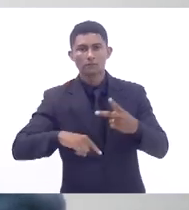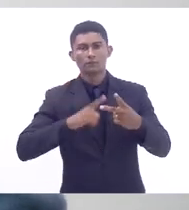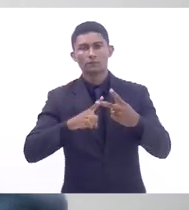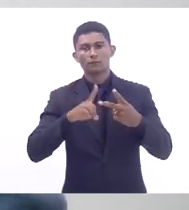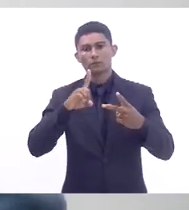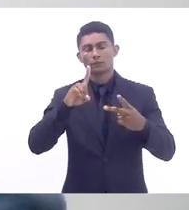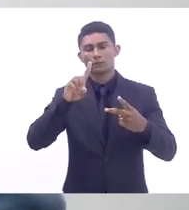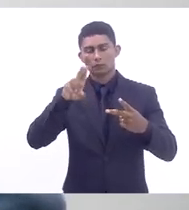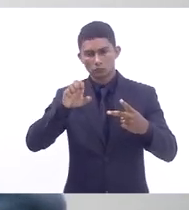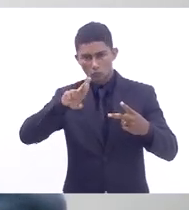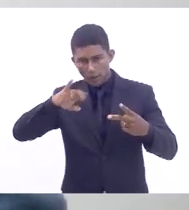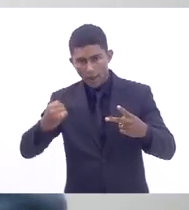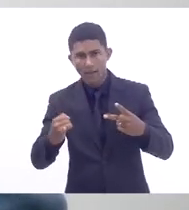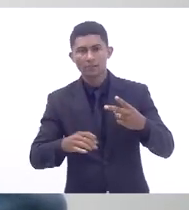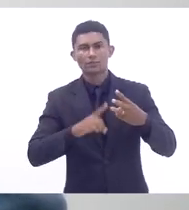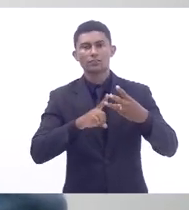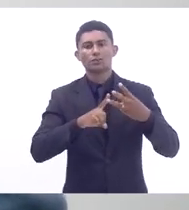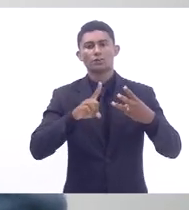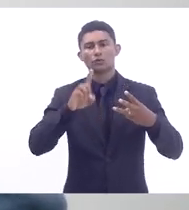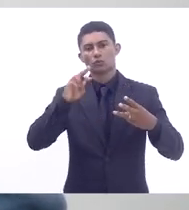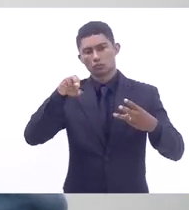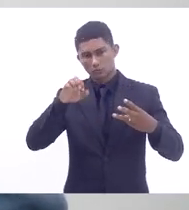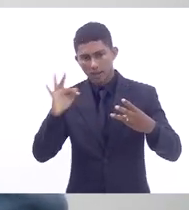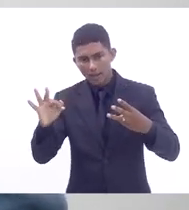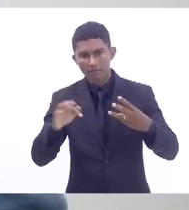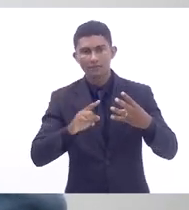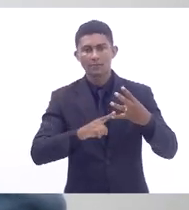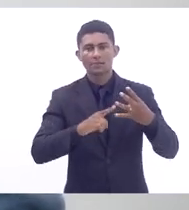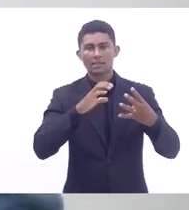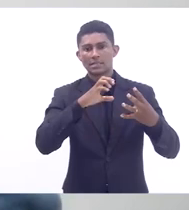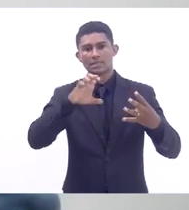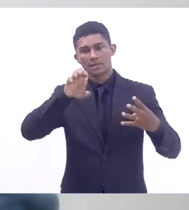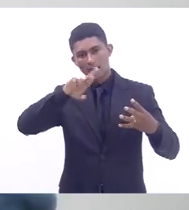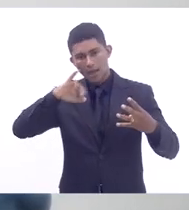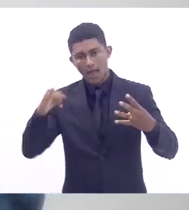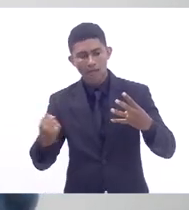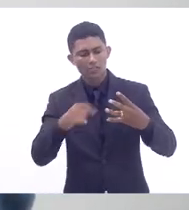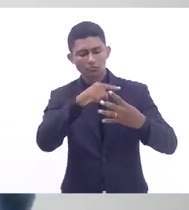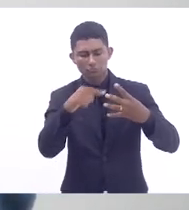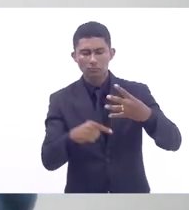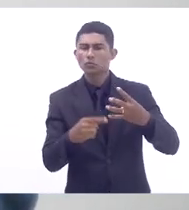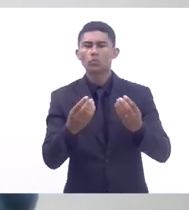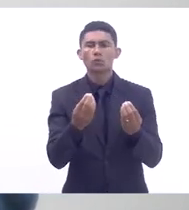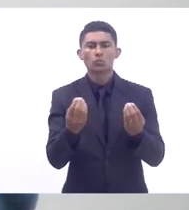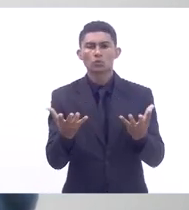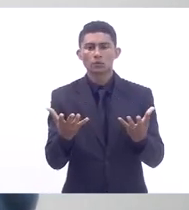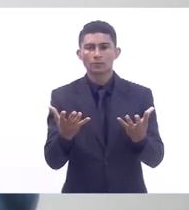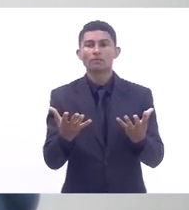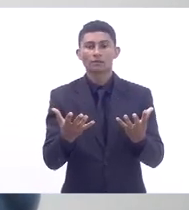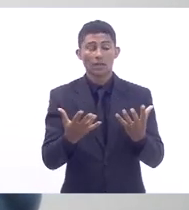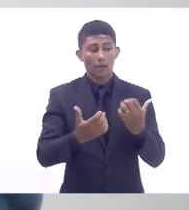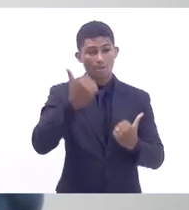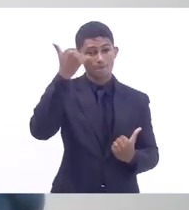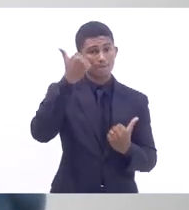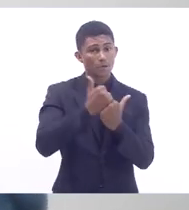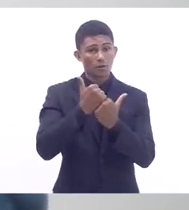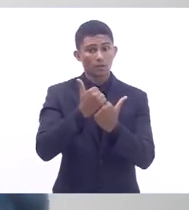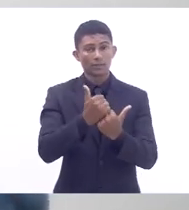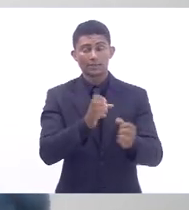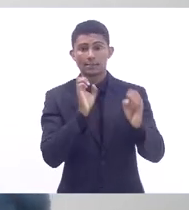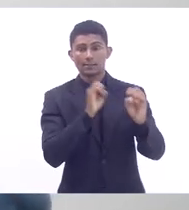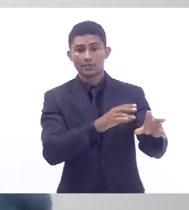Éden EA doença e um pessoal dos esse age também é pela defesa do ensino superior Público